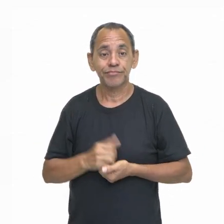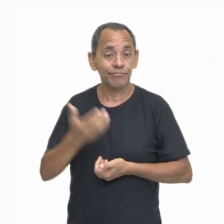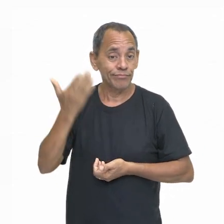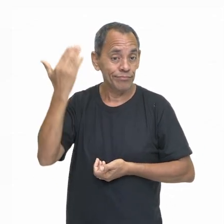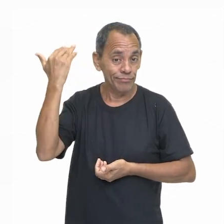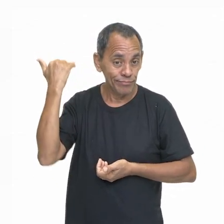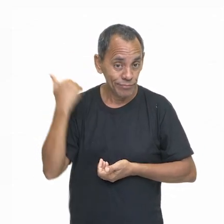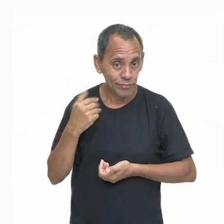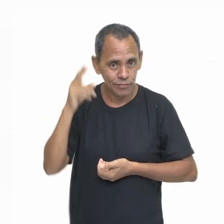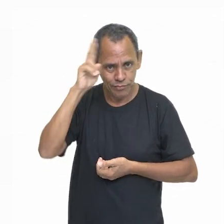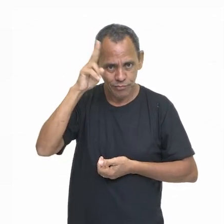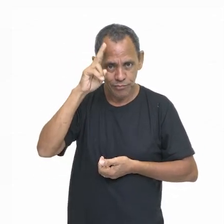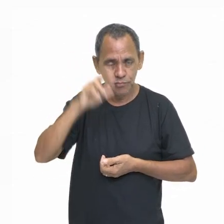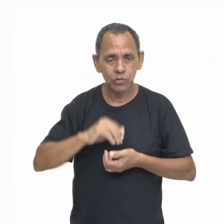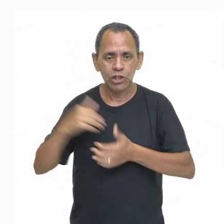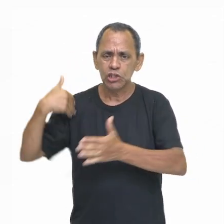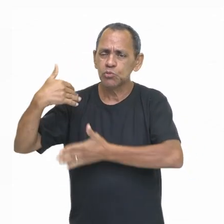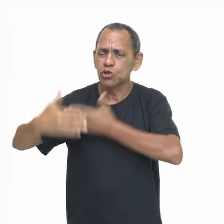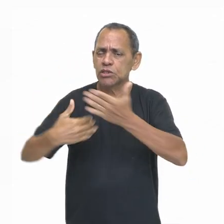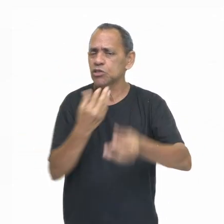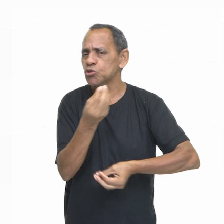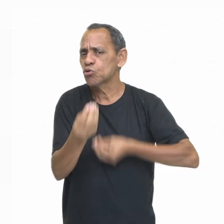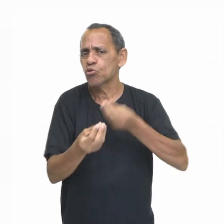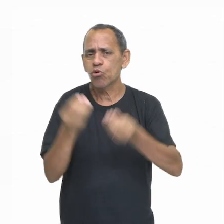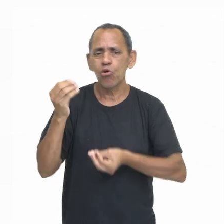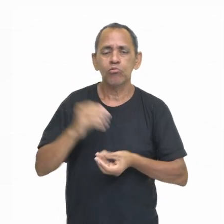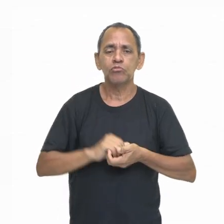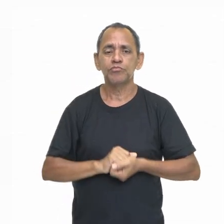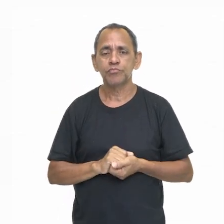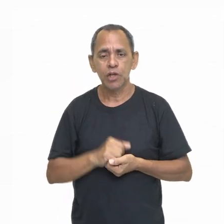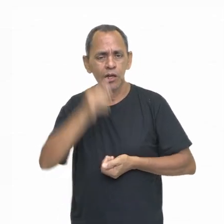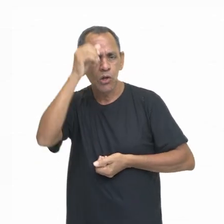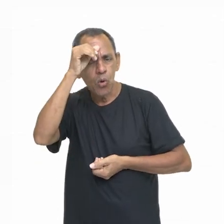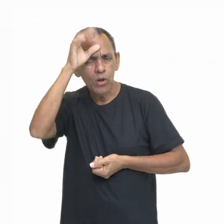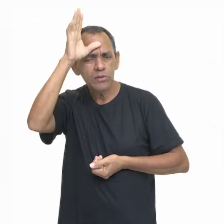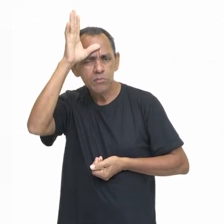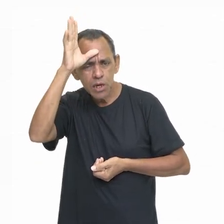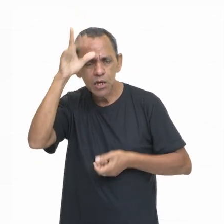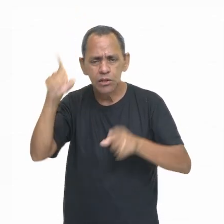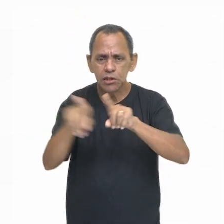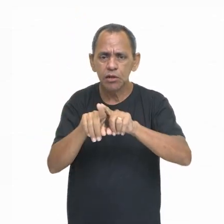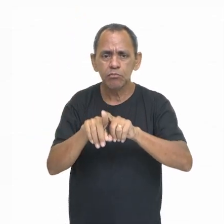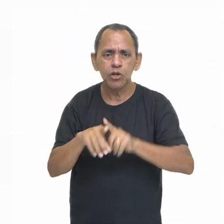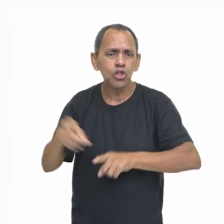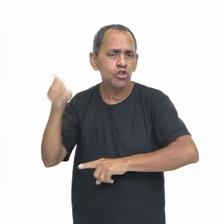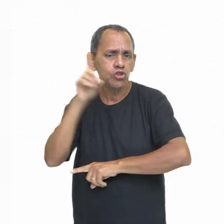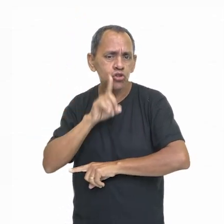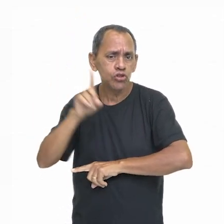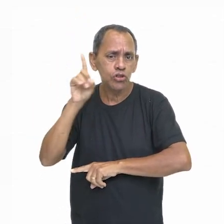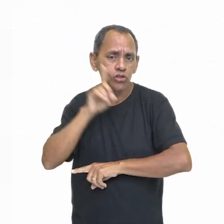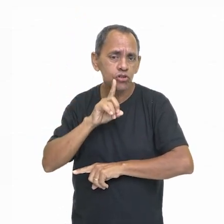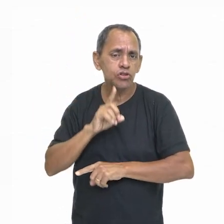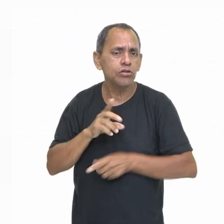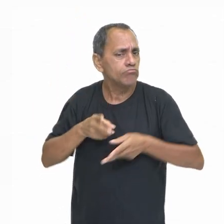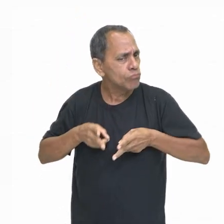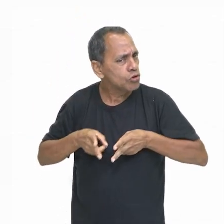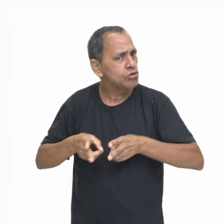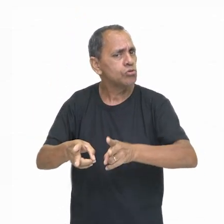indiana, né, esse processo de conhecer é uma jornada contínua, né,